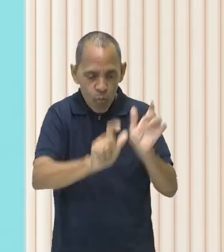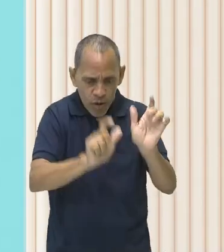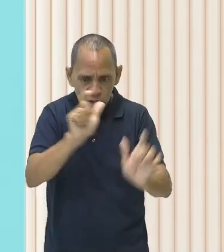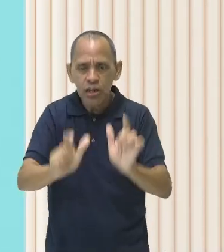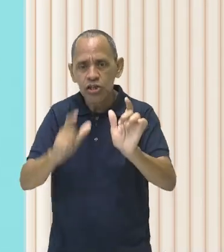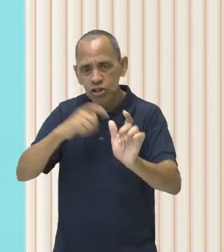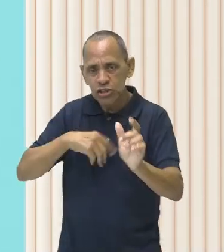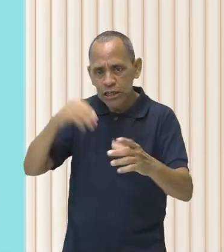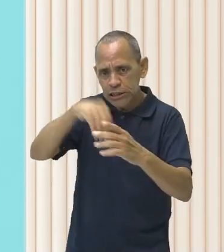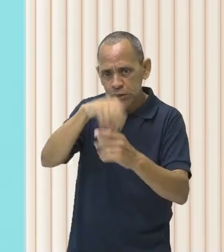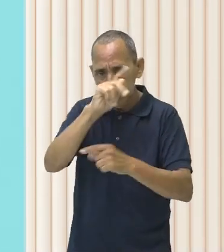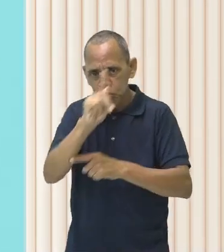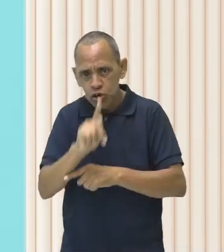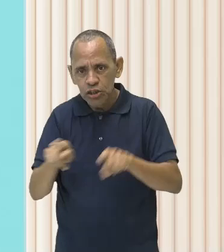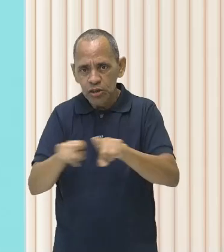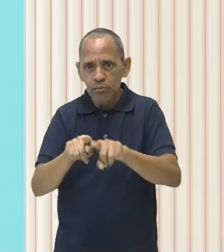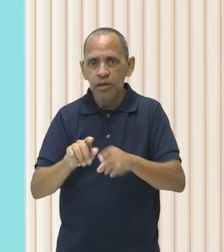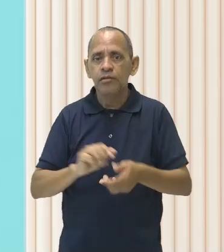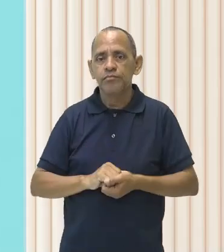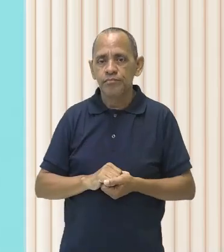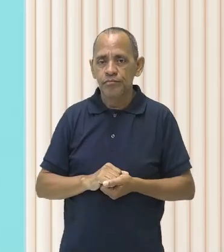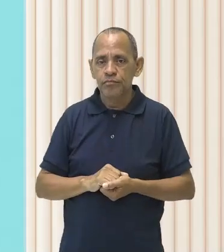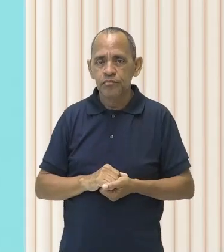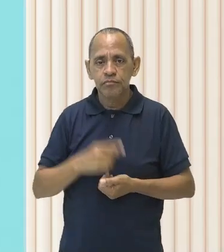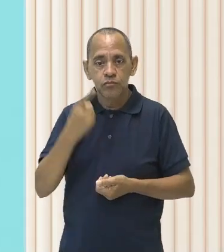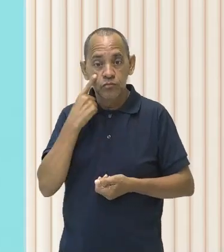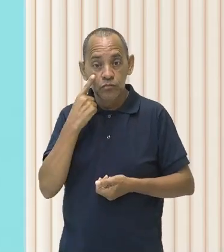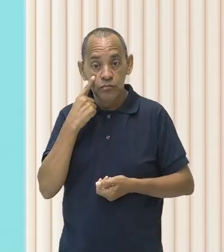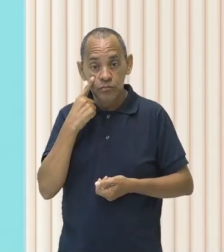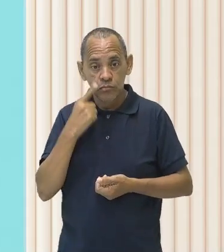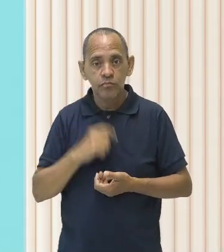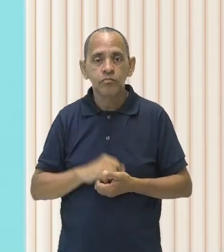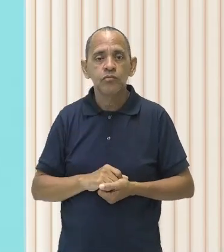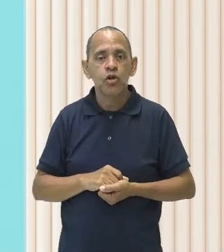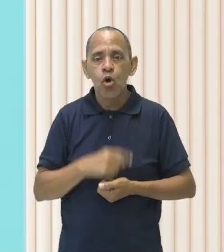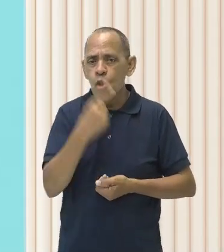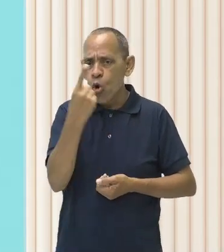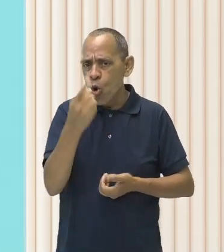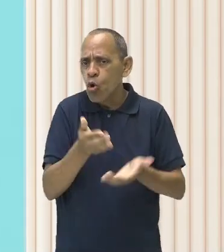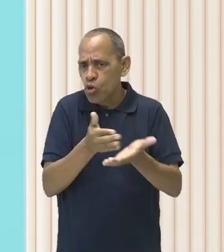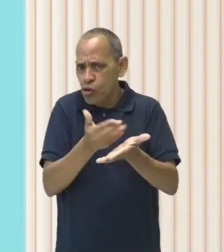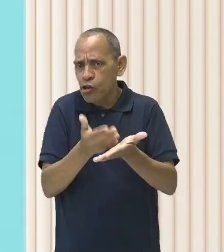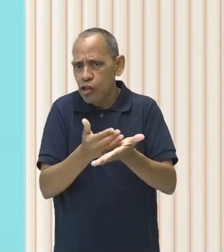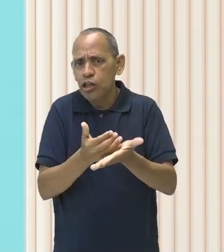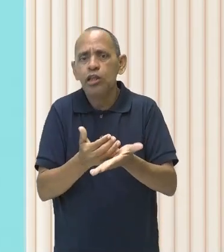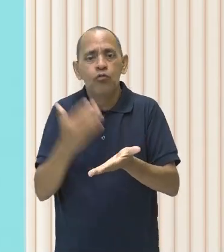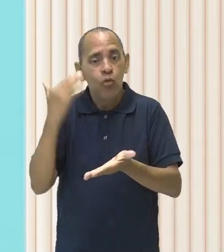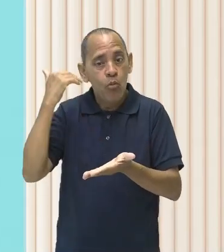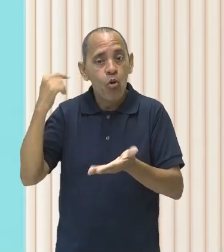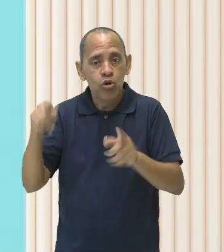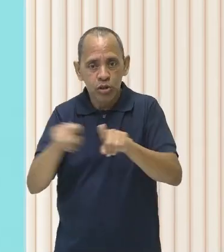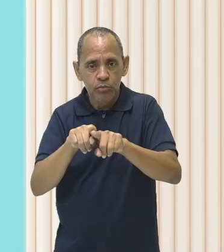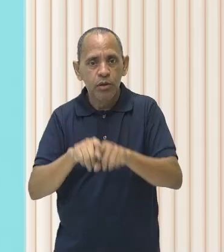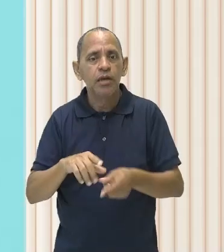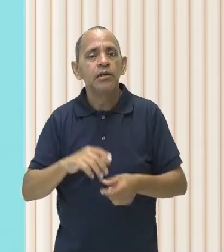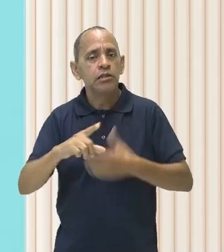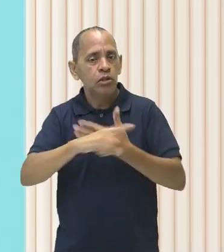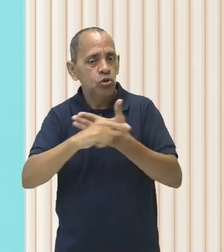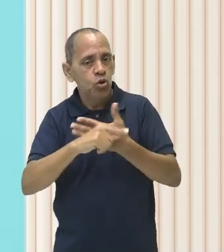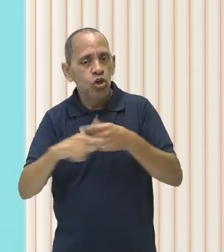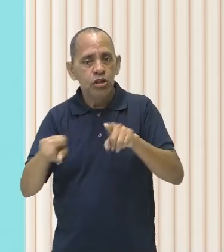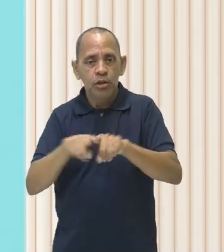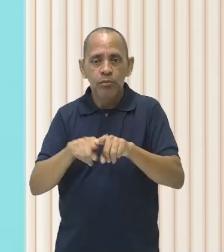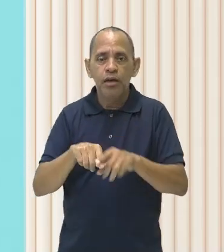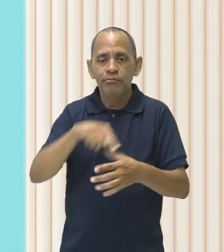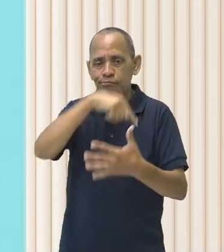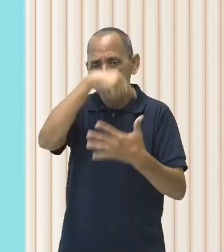da Estrela. Tá? Que a gente viu lá que é um dos livros da Clarice Lispector, né? Hora da Estrela, Laços de Família, Coração Selvagem, que foi a